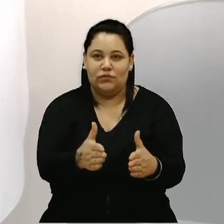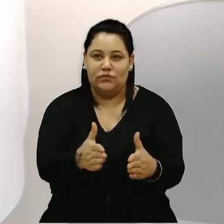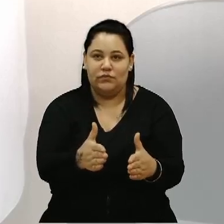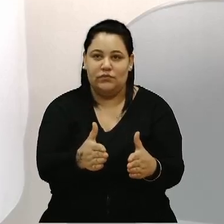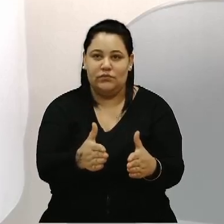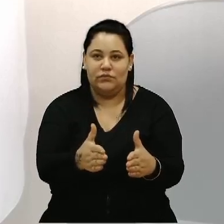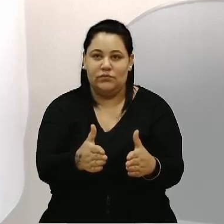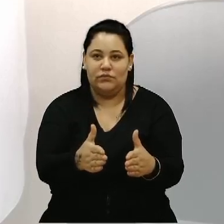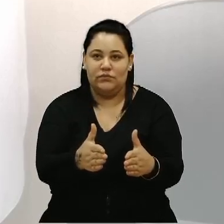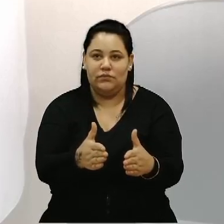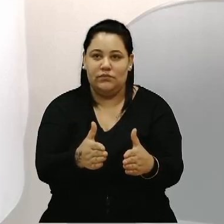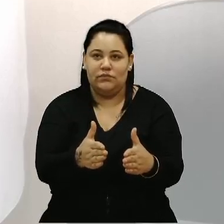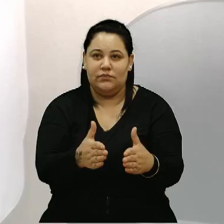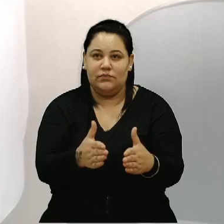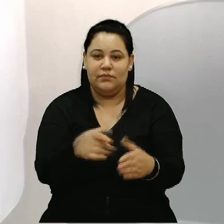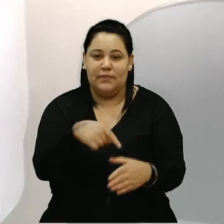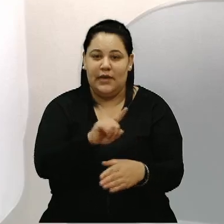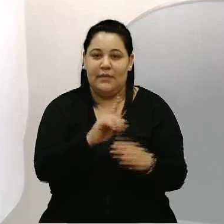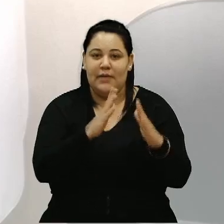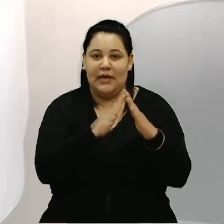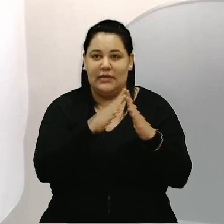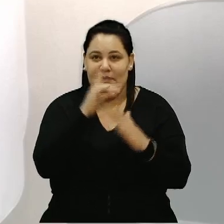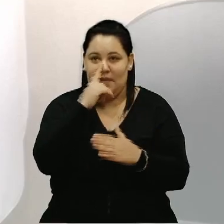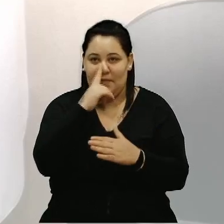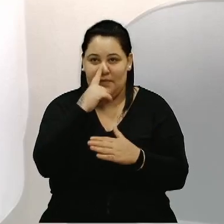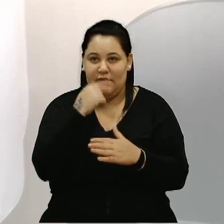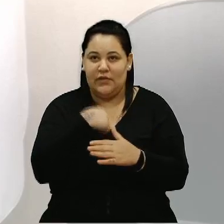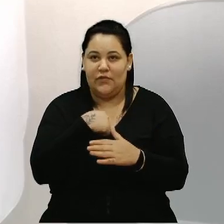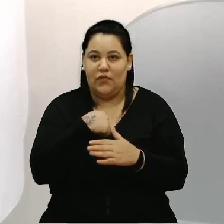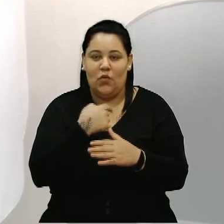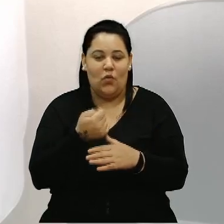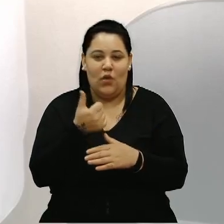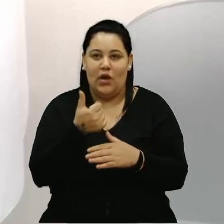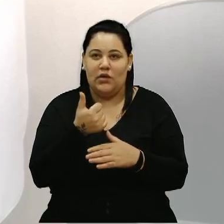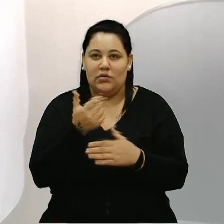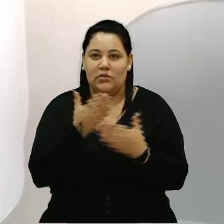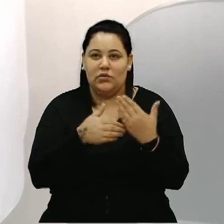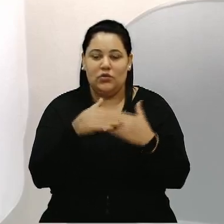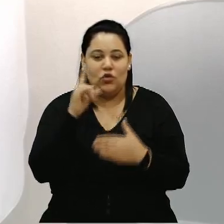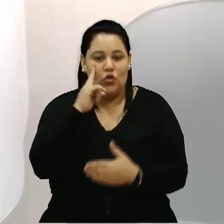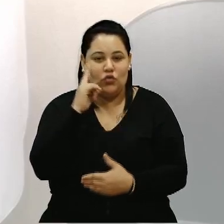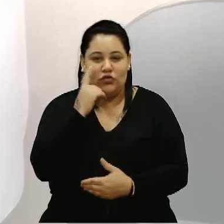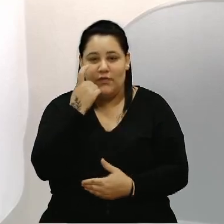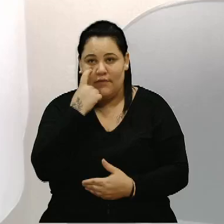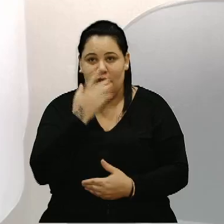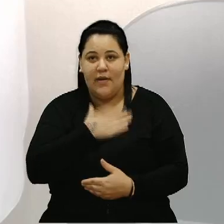de ida para casa da minha mãe, que eu vou muito seguido lá. Eu passo praticamente todos os dias para dar um abraço nela.